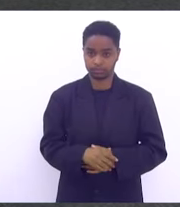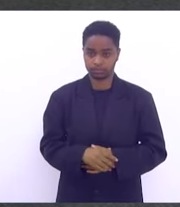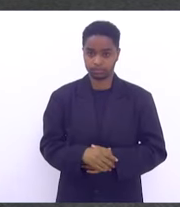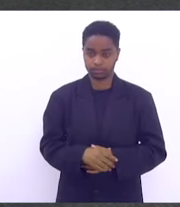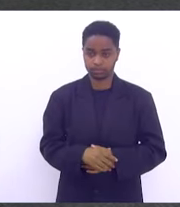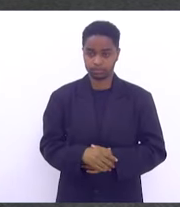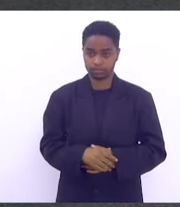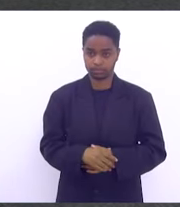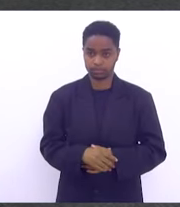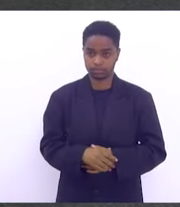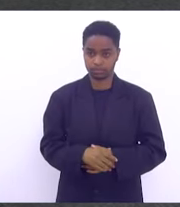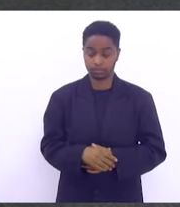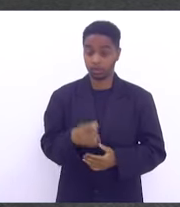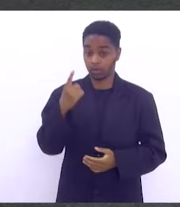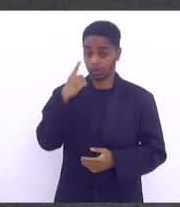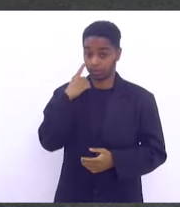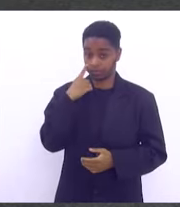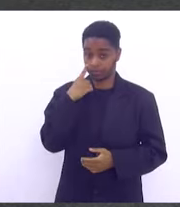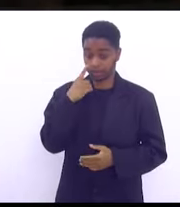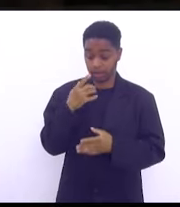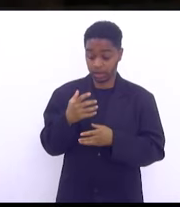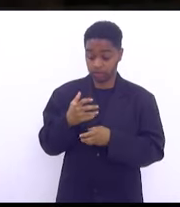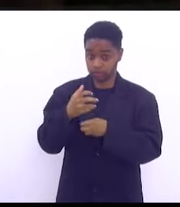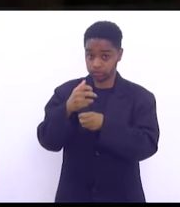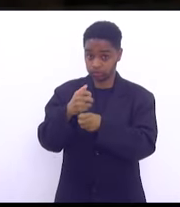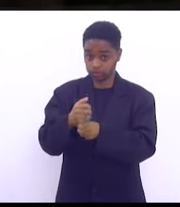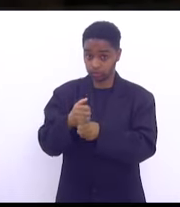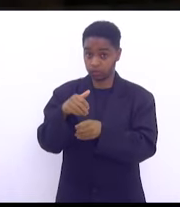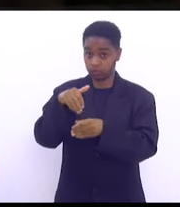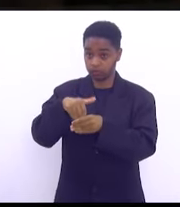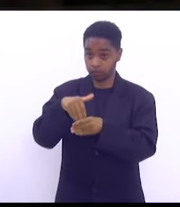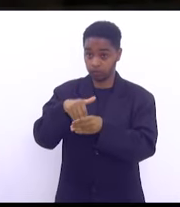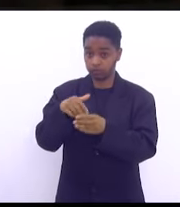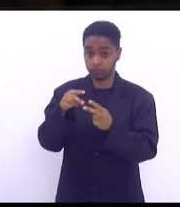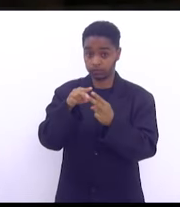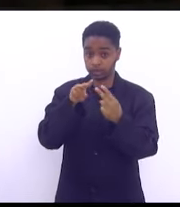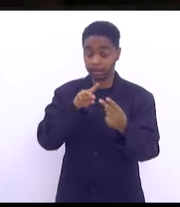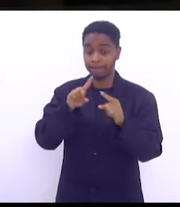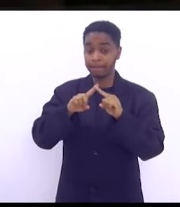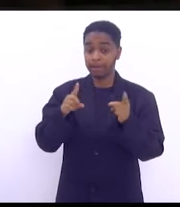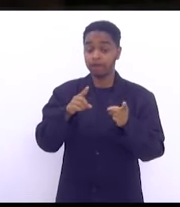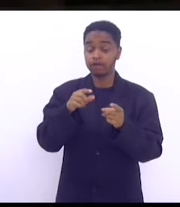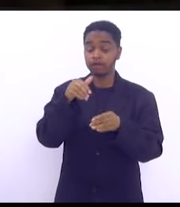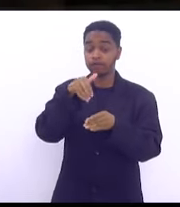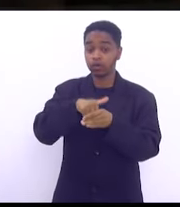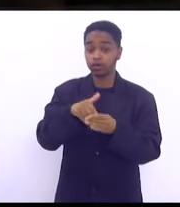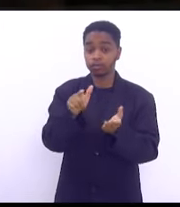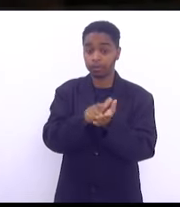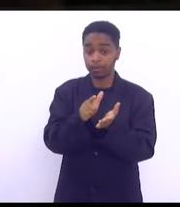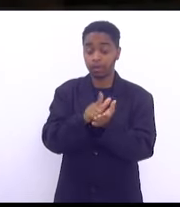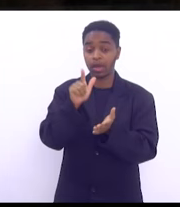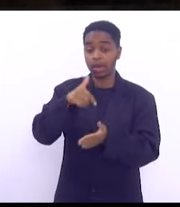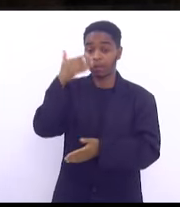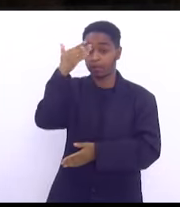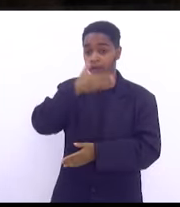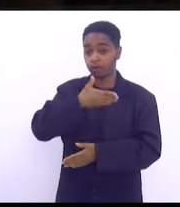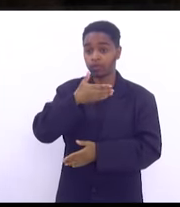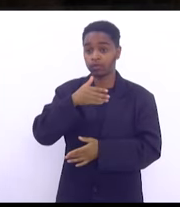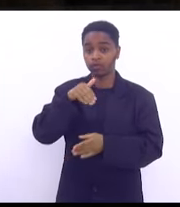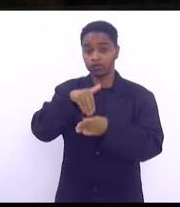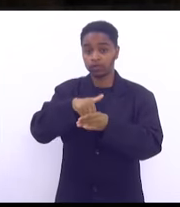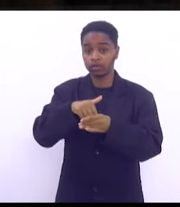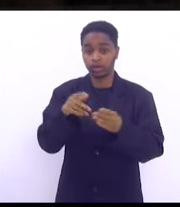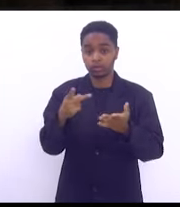Apuração, olha só, apuração eletrônica. O voto de papel é o comprovante que a apuração está correta. Qual é o problema? Não, são